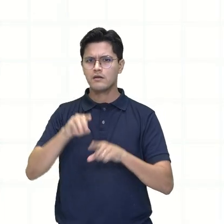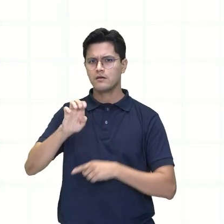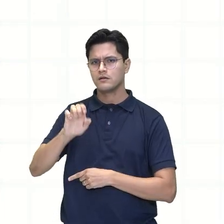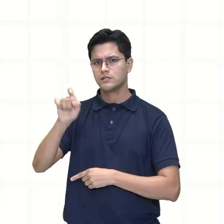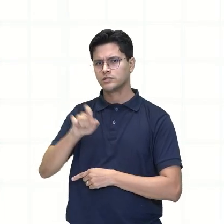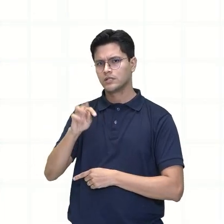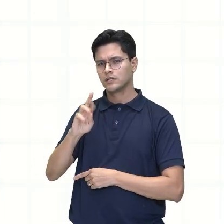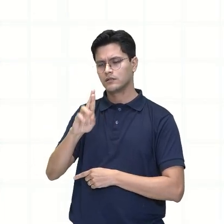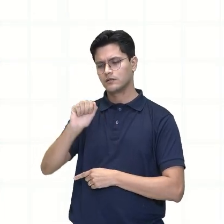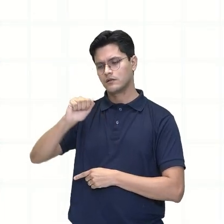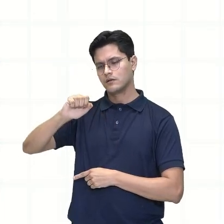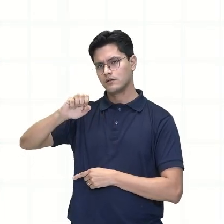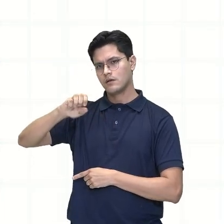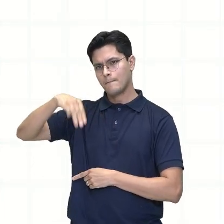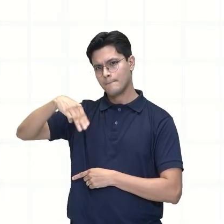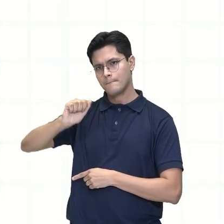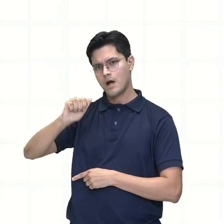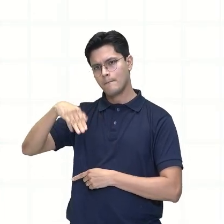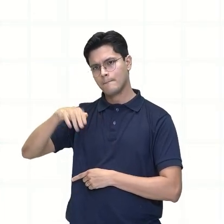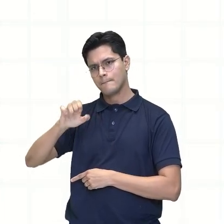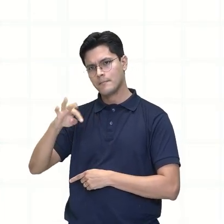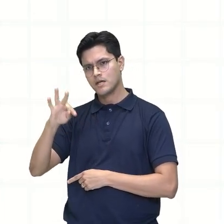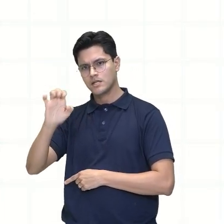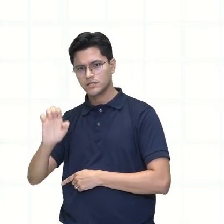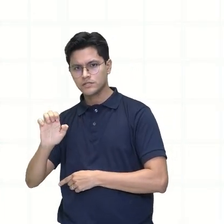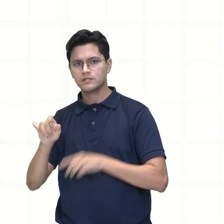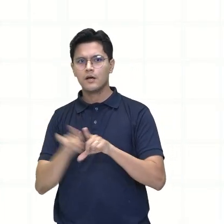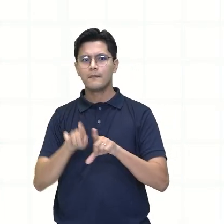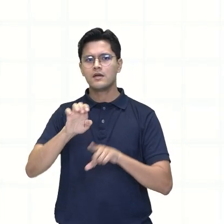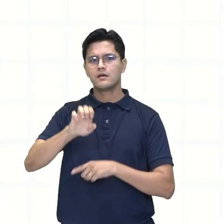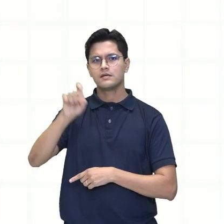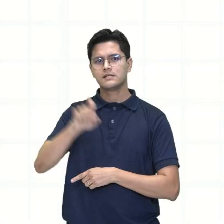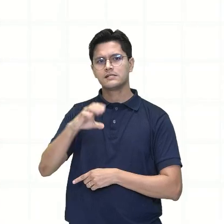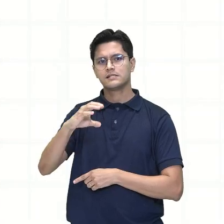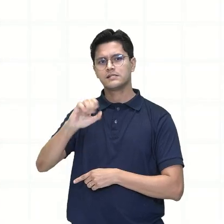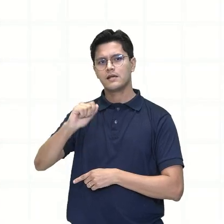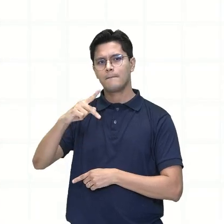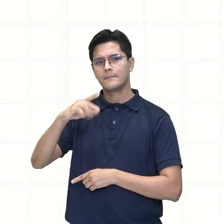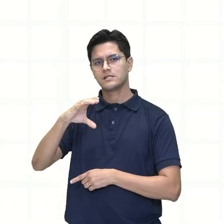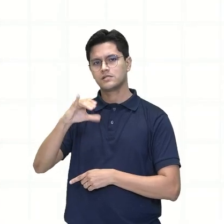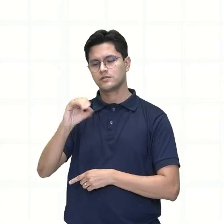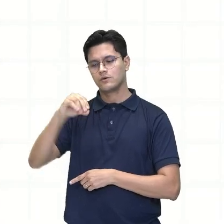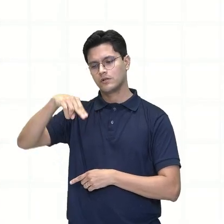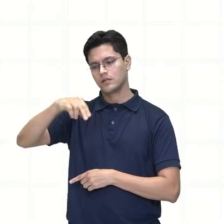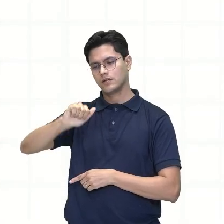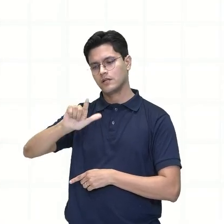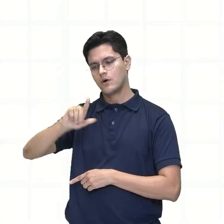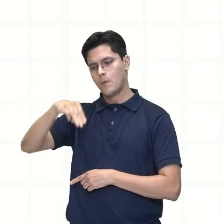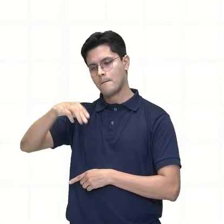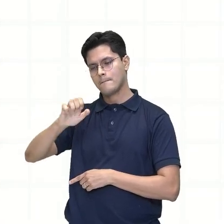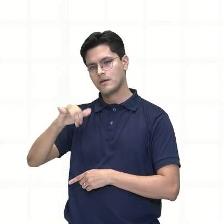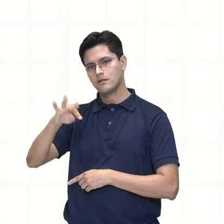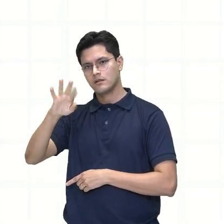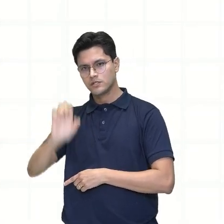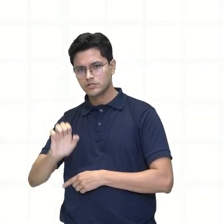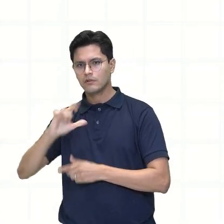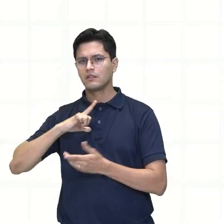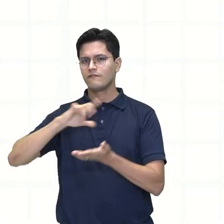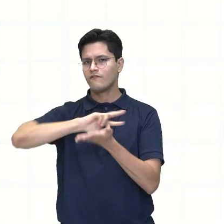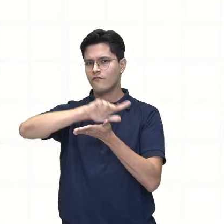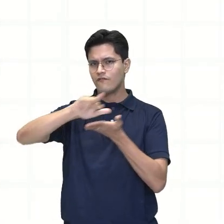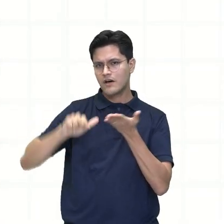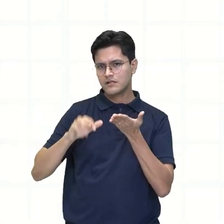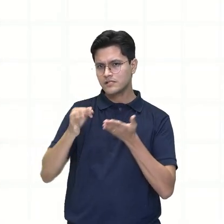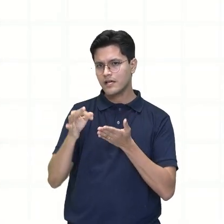quê? Anteposto ao adjetivo, ou seja, antes do adjetivo. Vamos verificar os